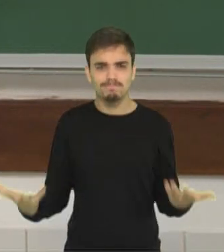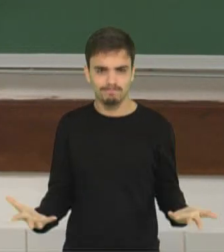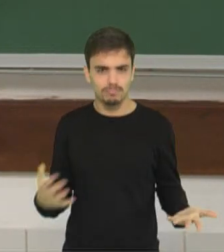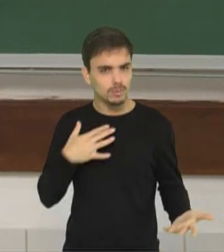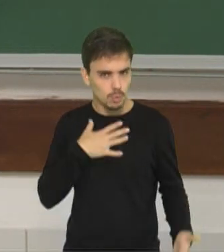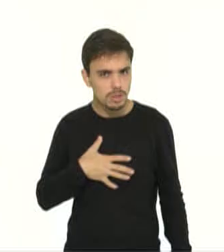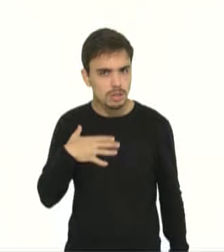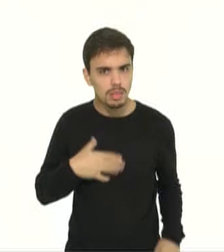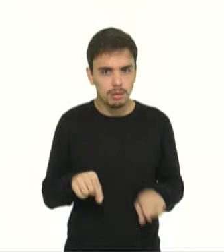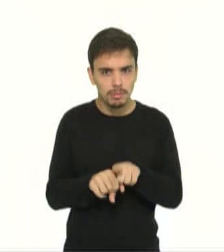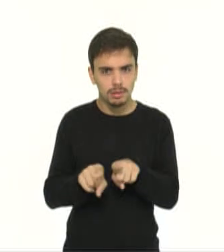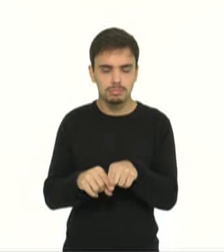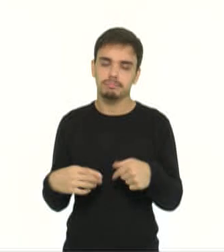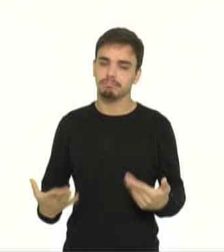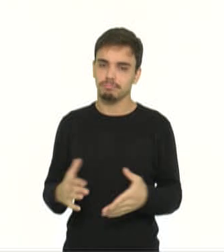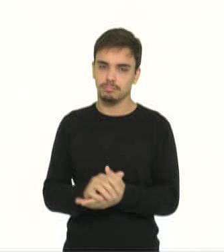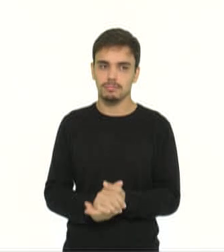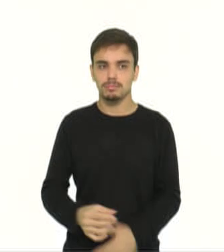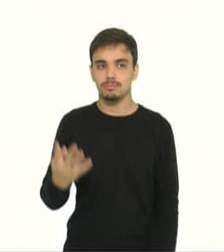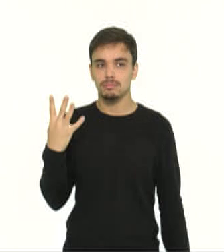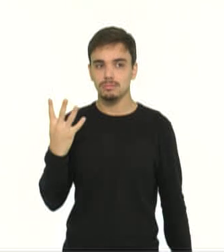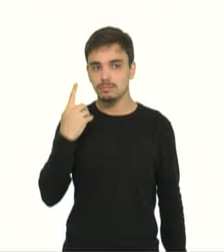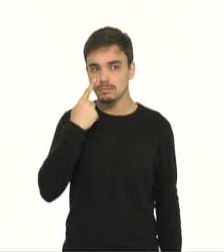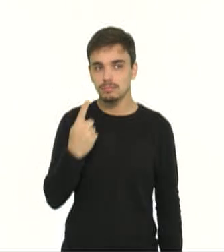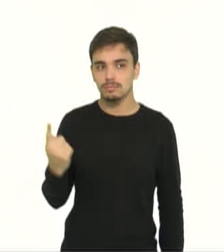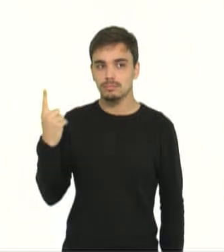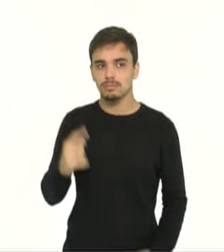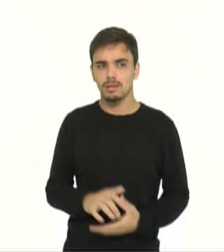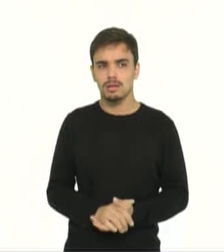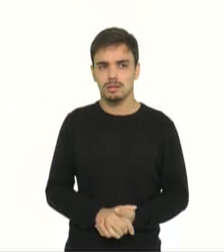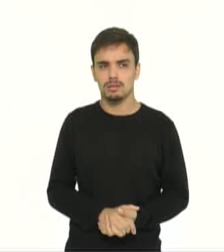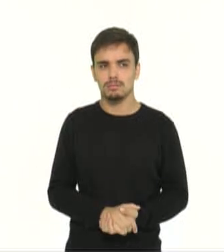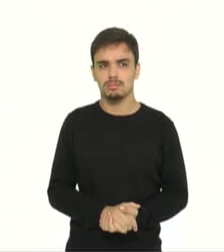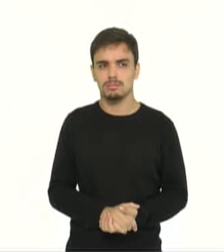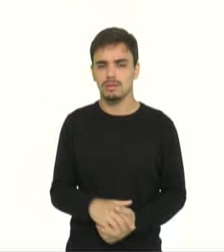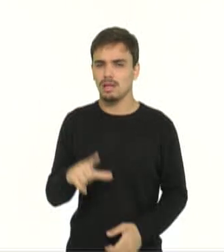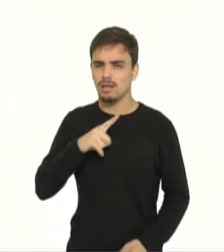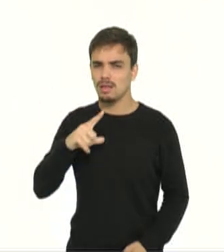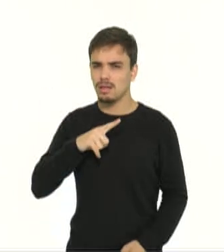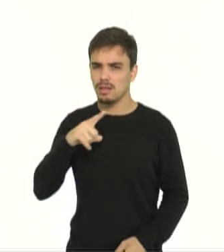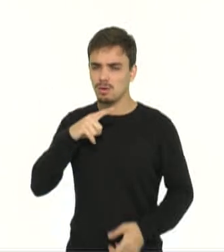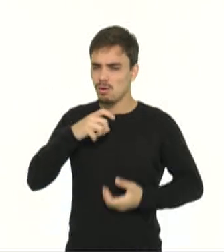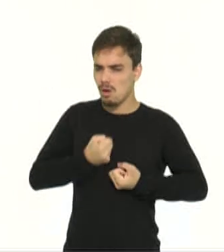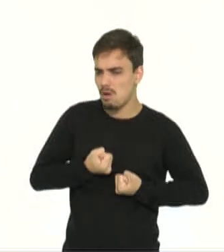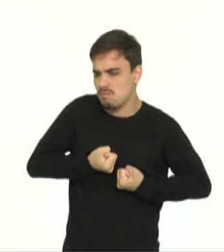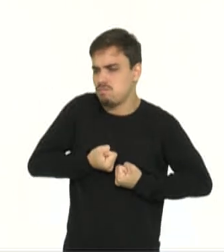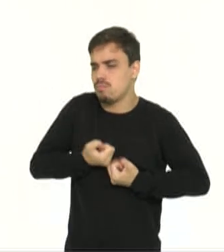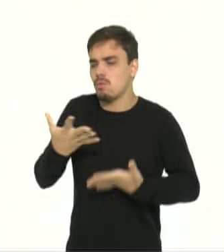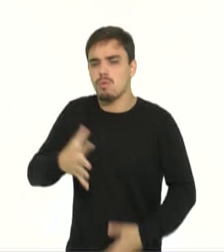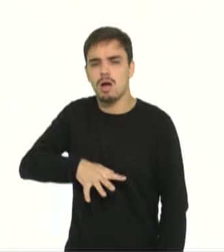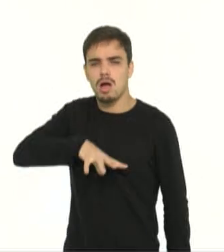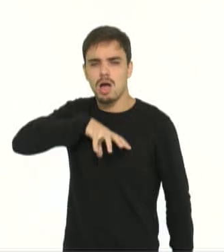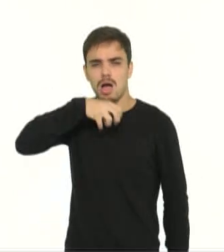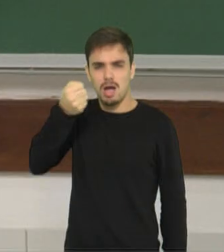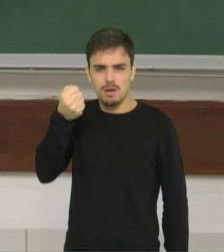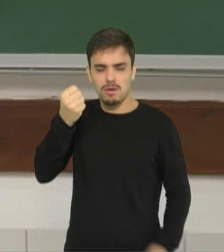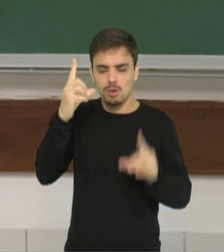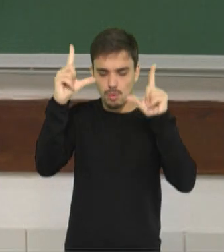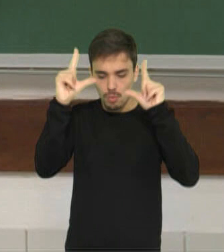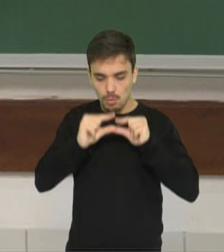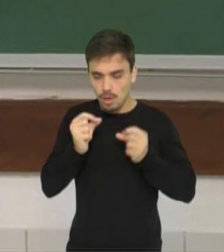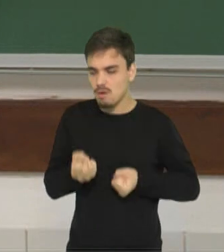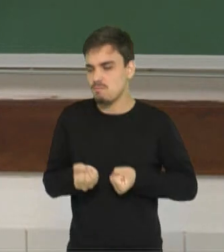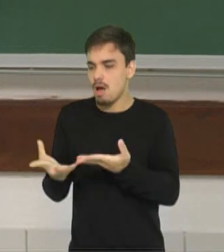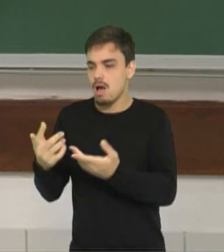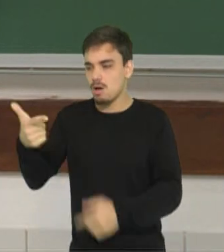pessoa? Number 4, estou injustamente descarregando minha raiva em alguém? Isso também é uma forma de bullying.